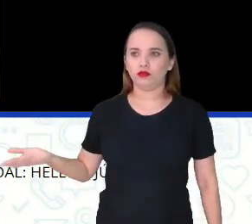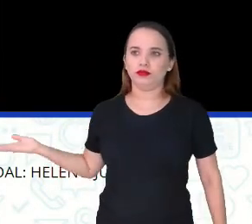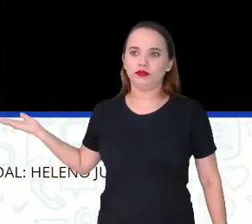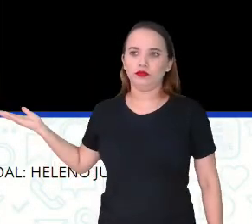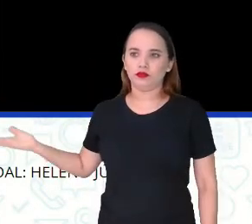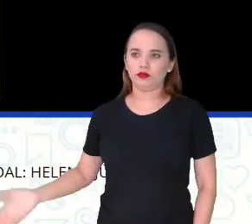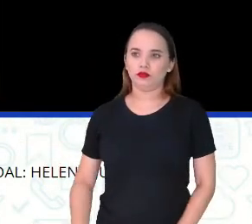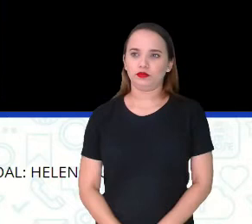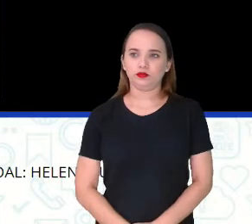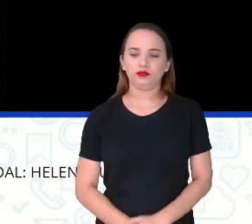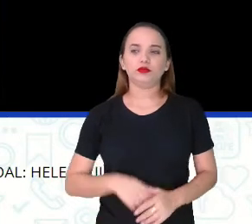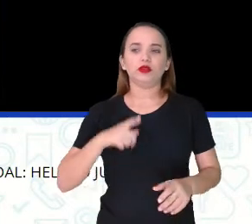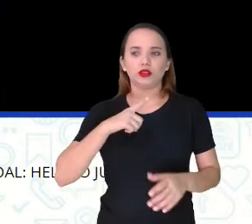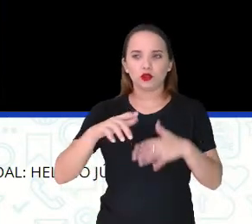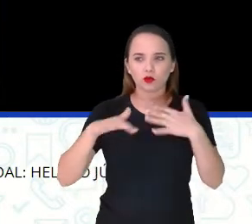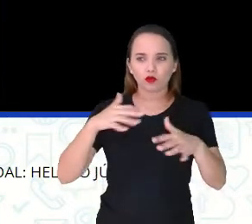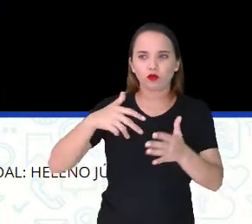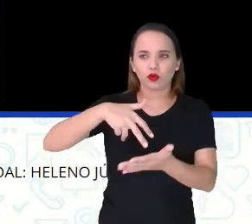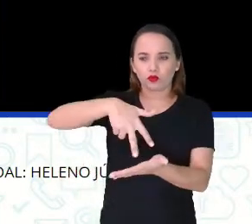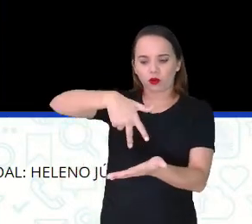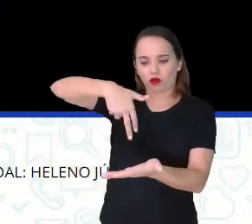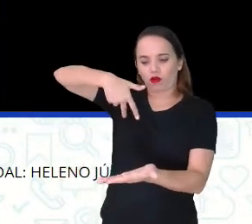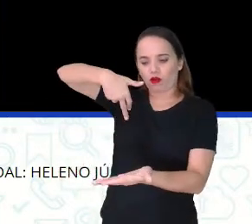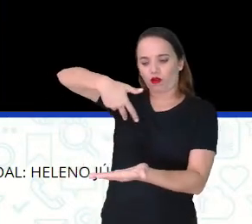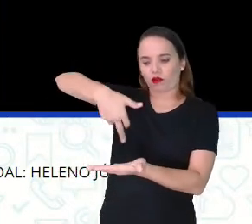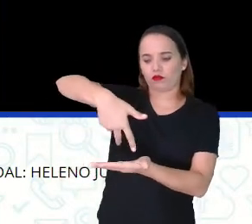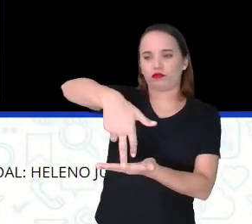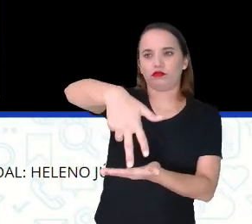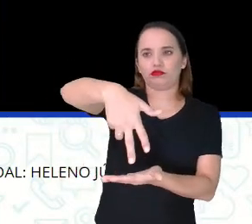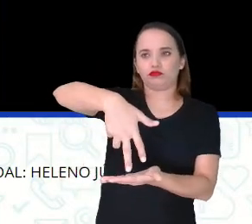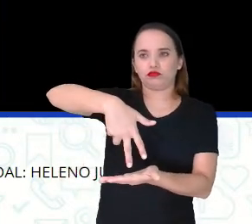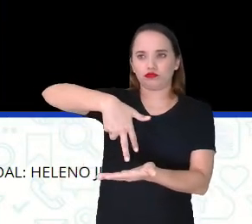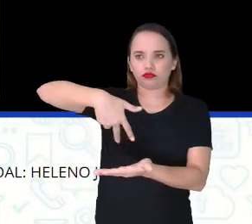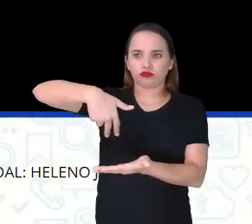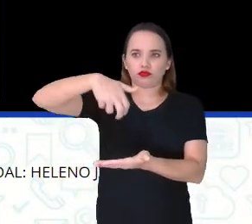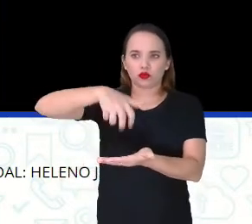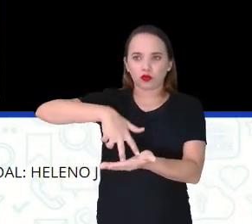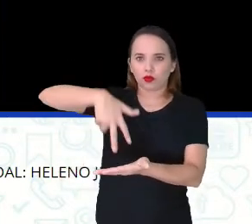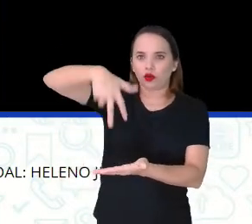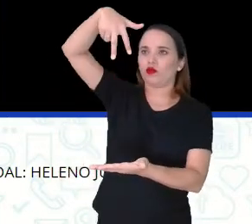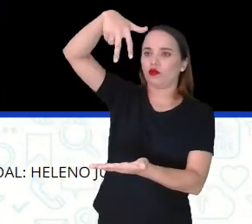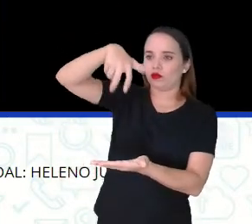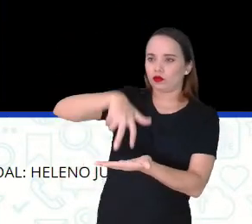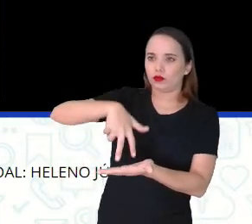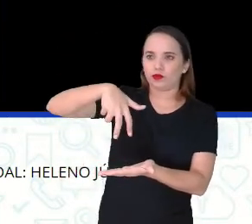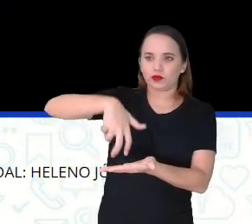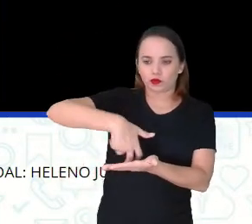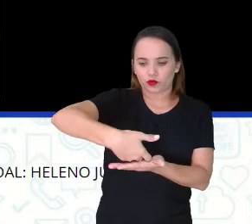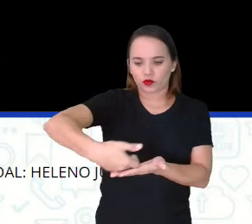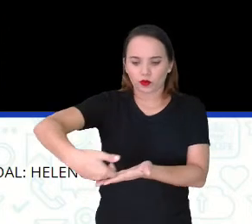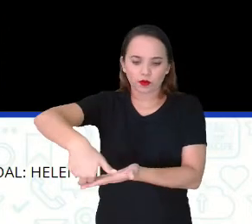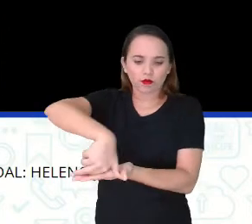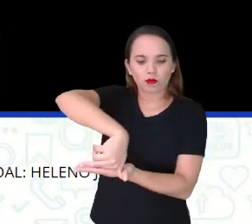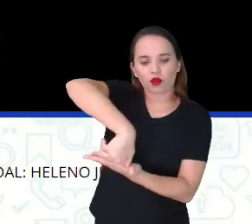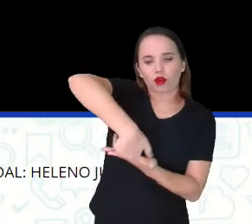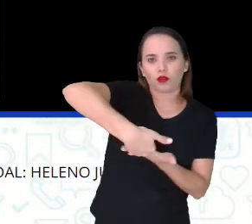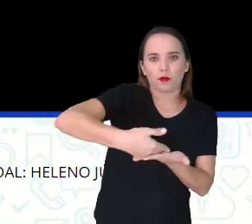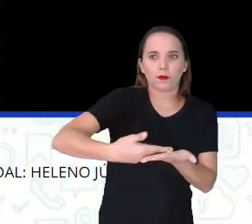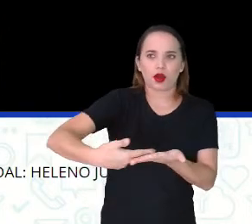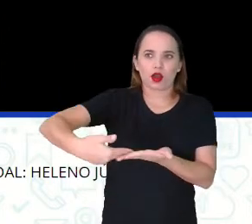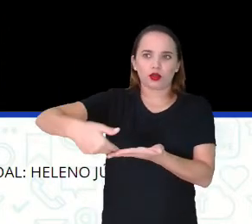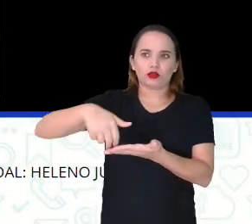Aí, ó, movimentos para trás, para frente, no plano alto, plano baixo, médio, vai para o